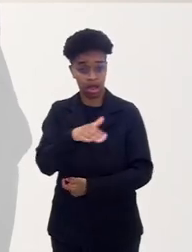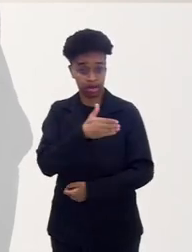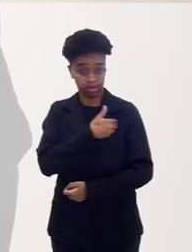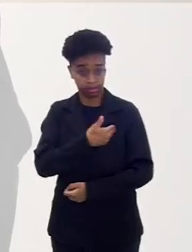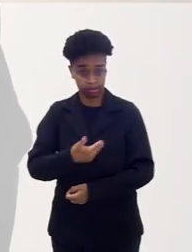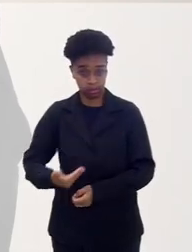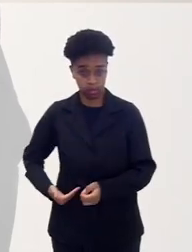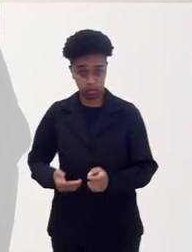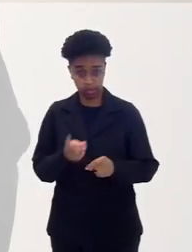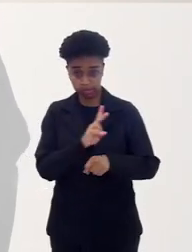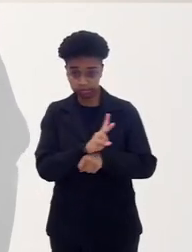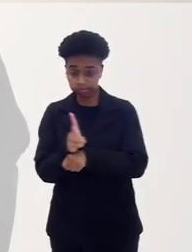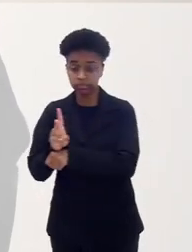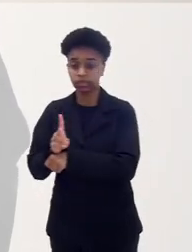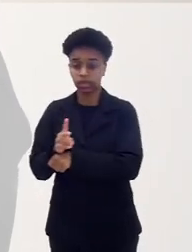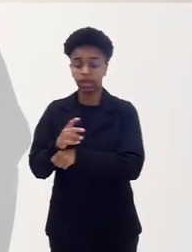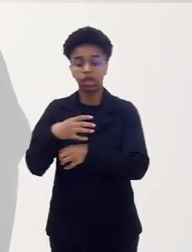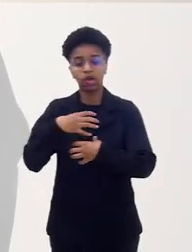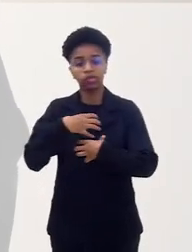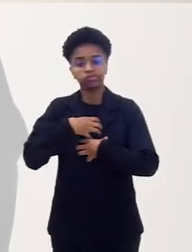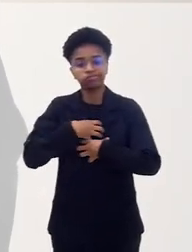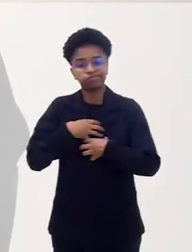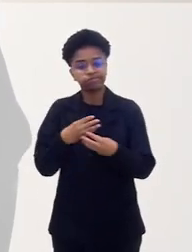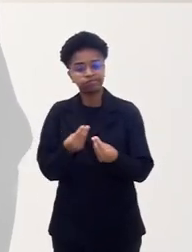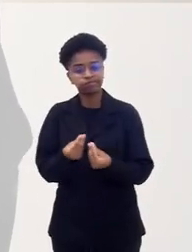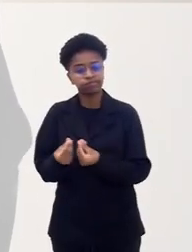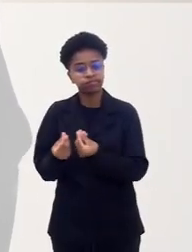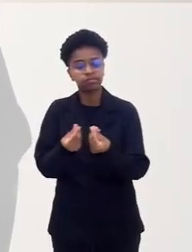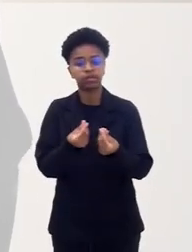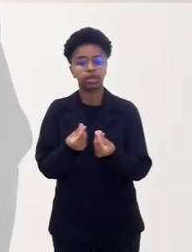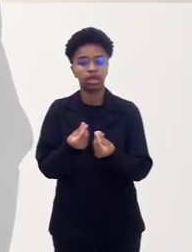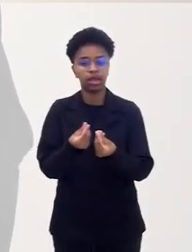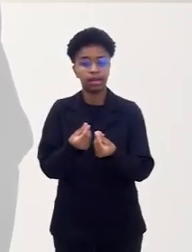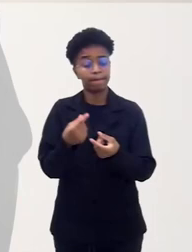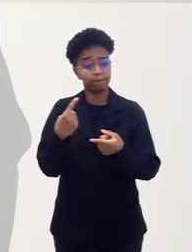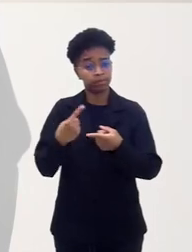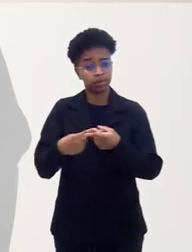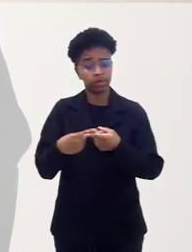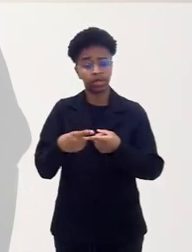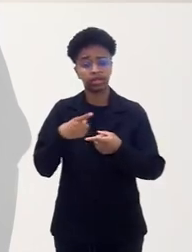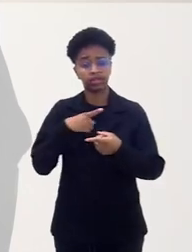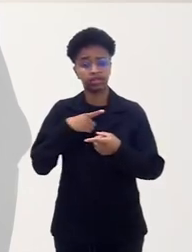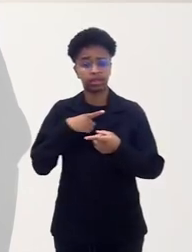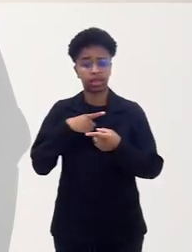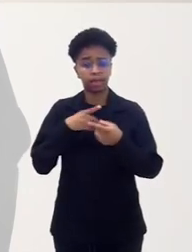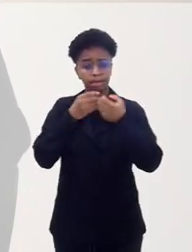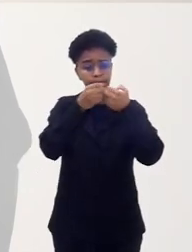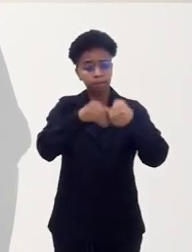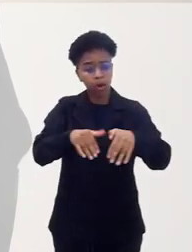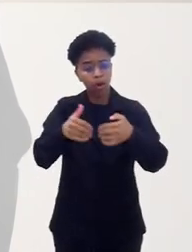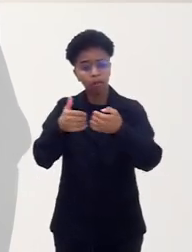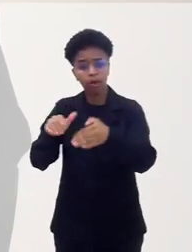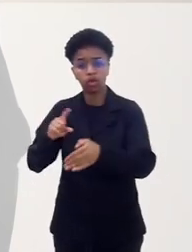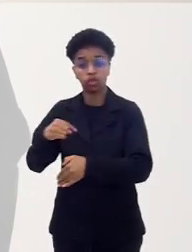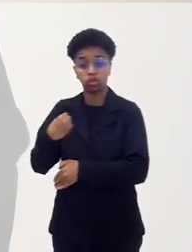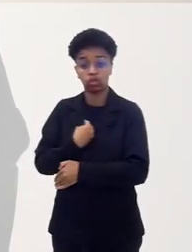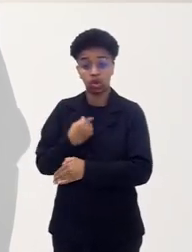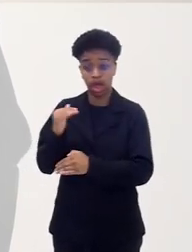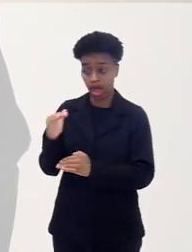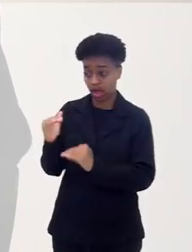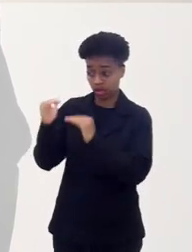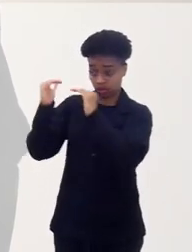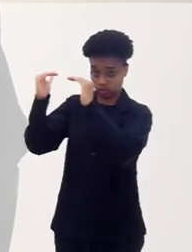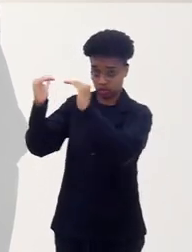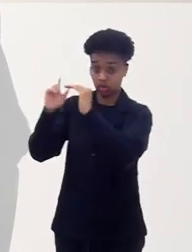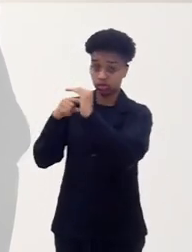Pública começam a sensibilizar para esta covardia tão grande que nós adultos